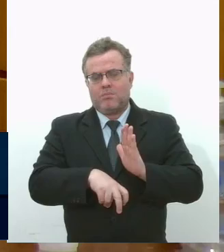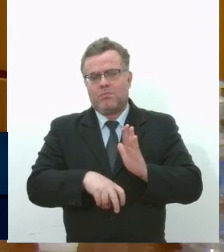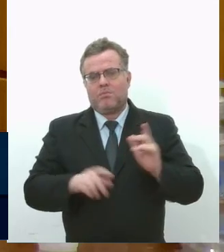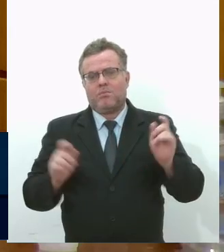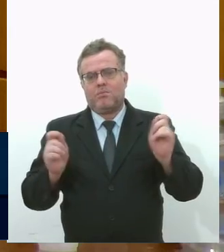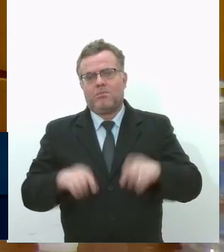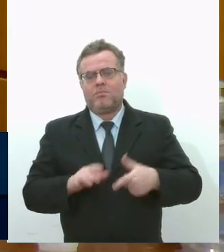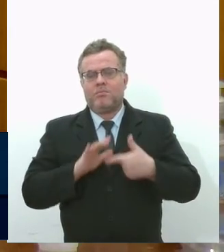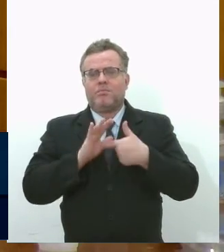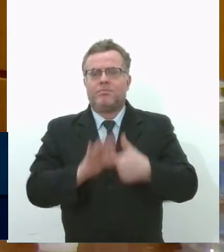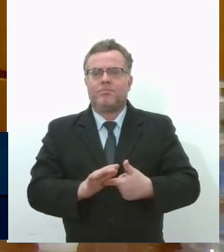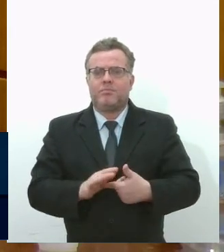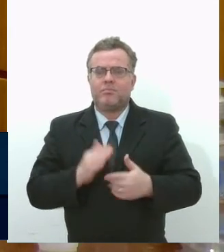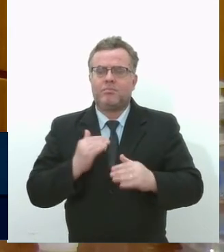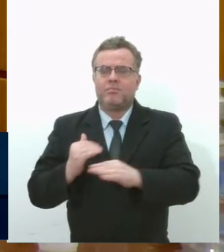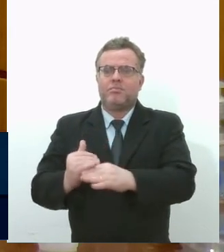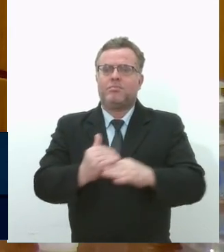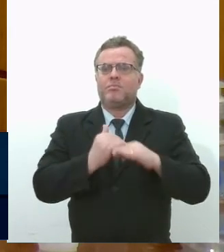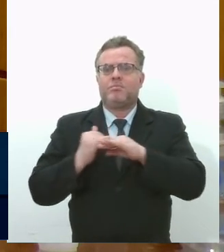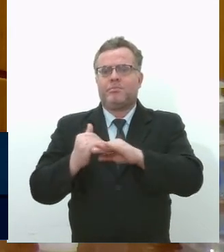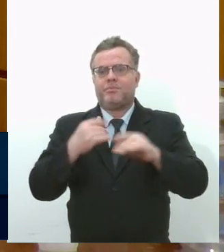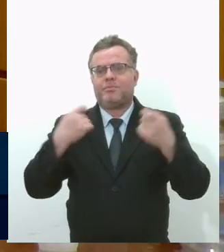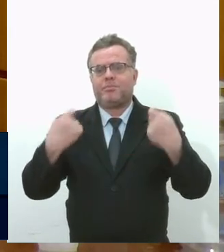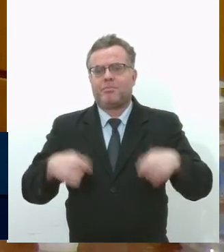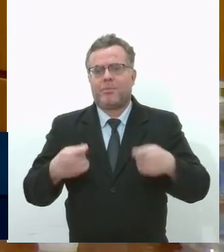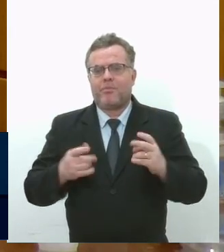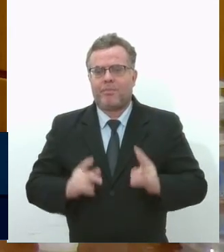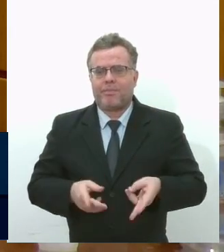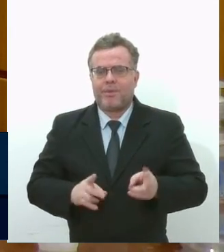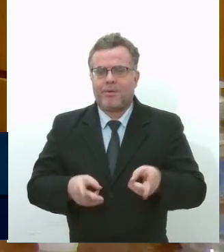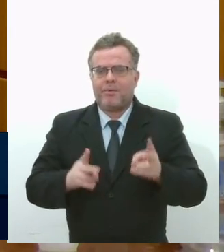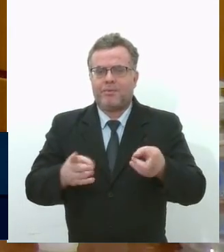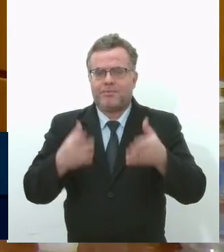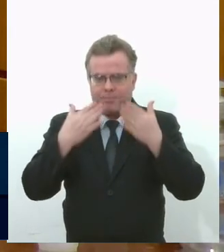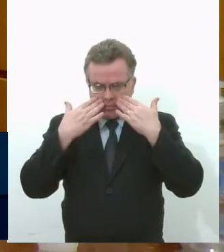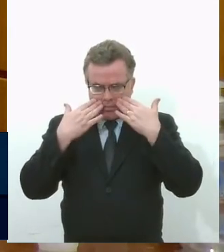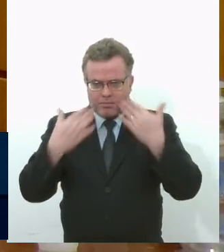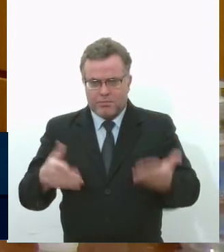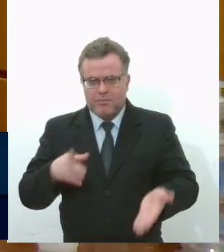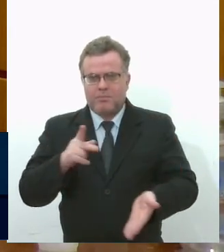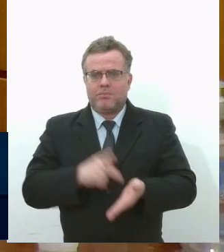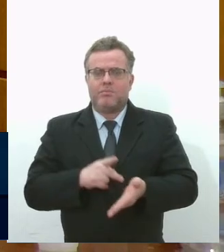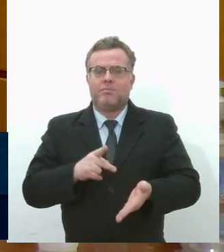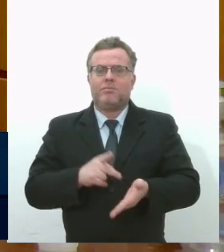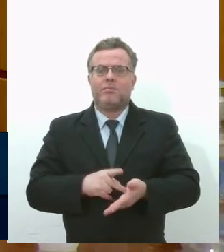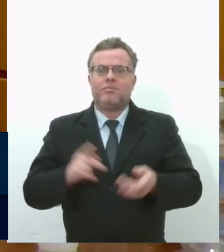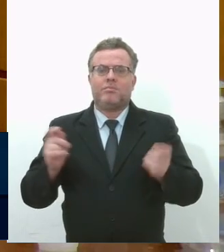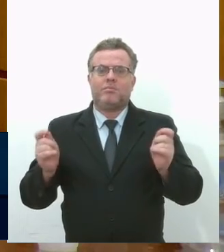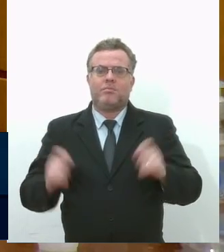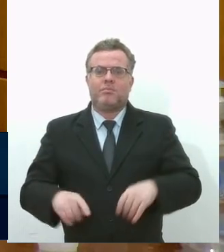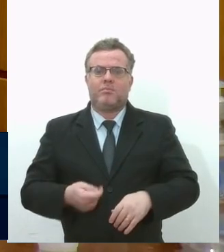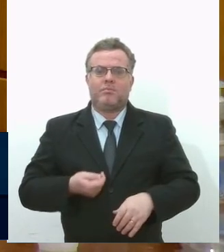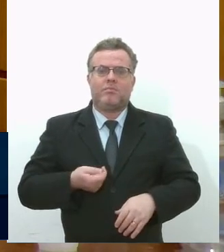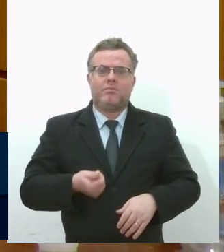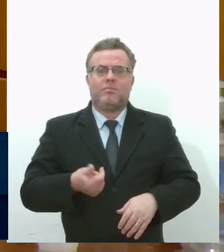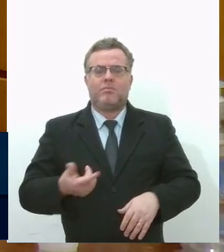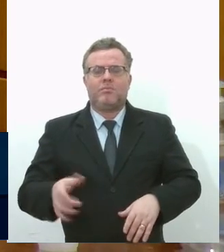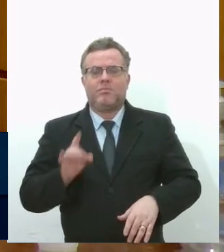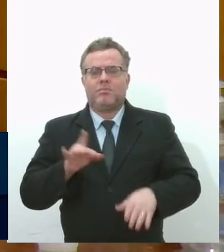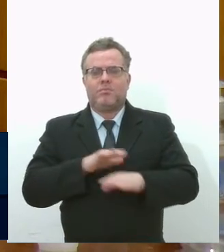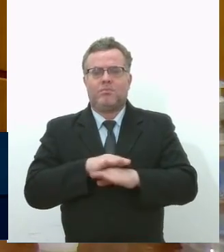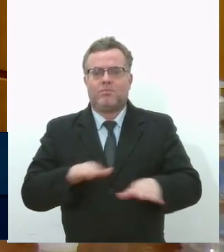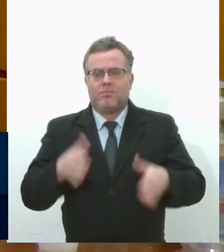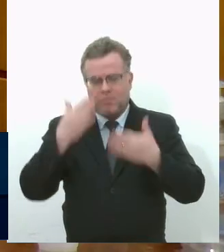essa igualdade para que evite mais um custo do contribuinte sergipano. É isso, senhor presidente. Muito